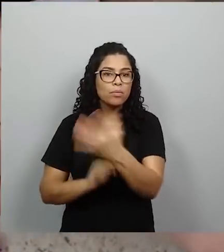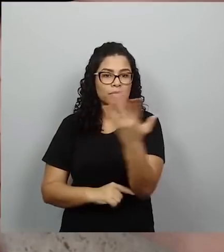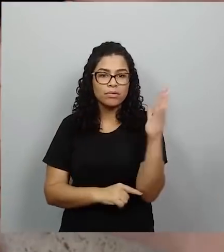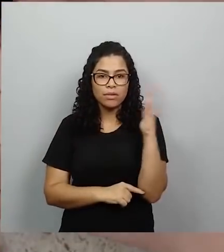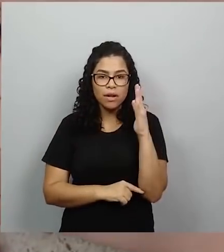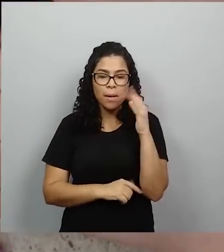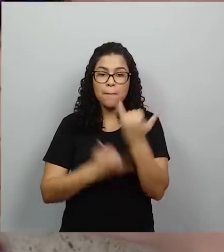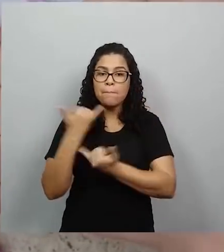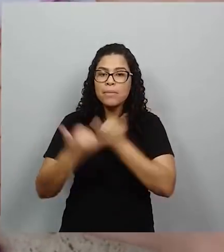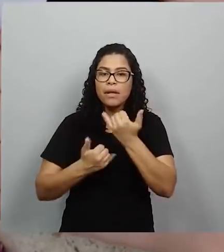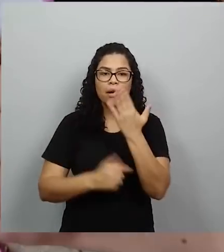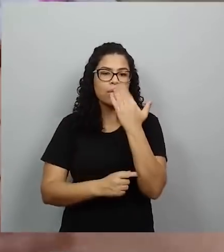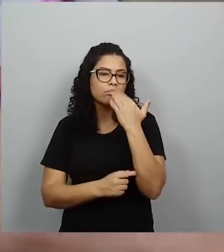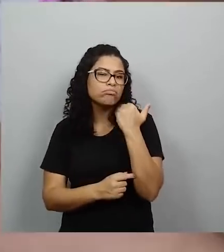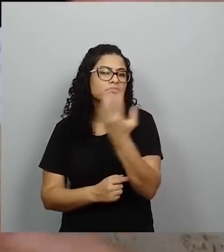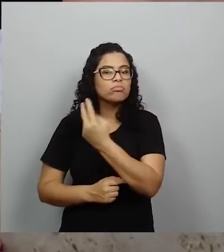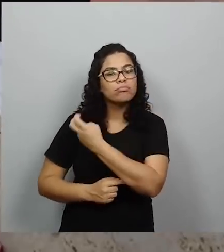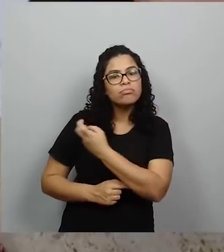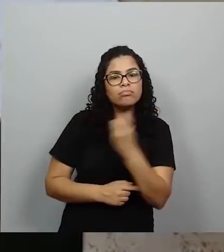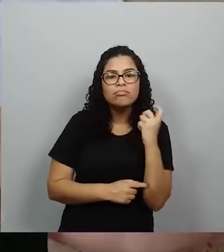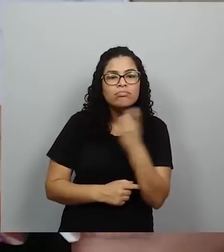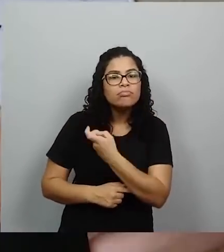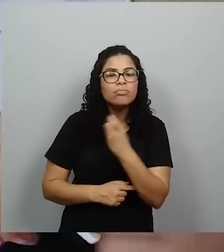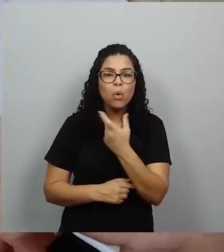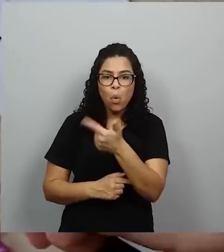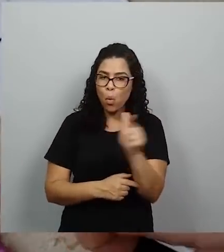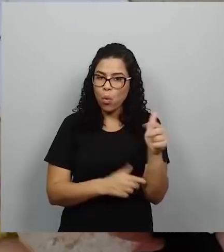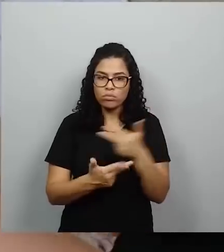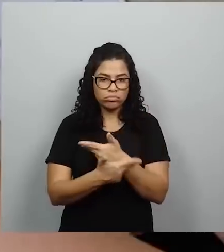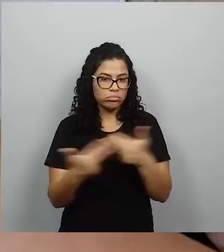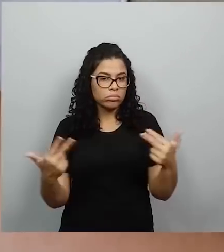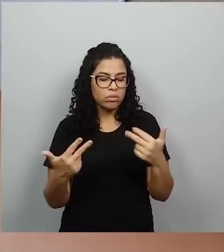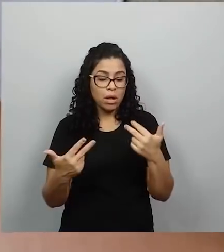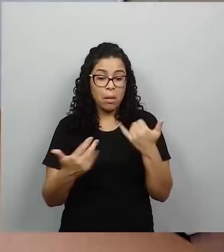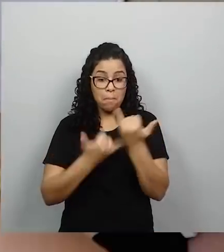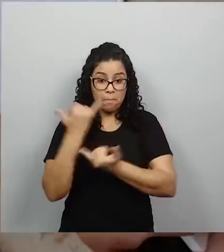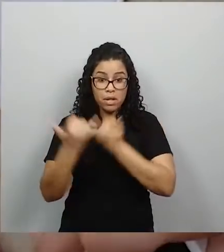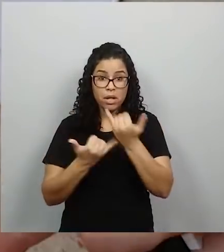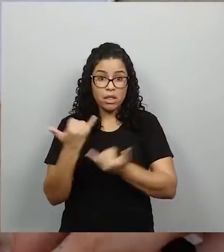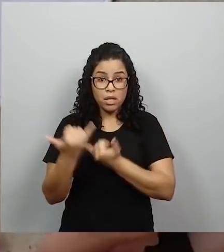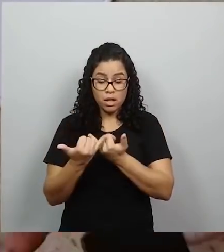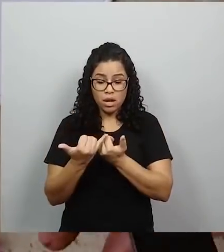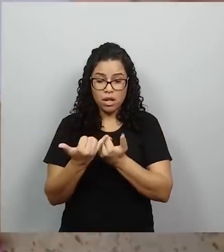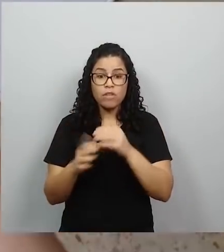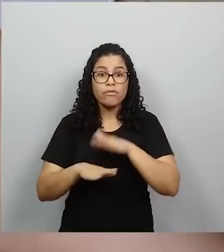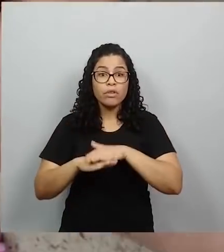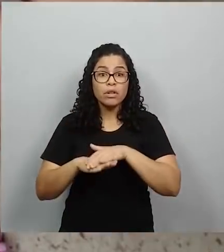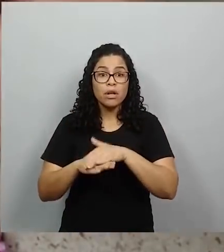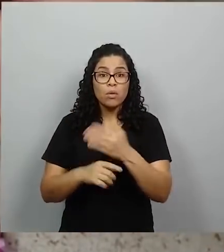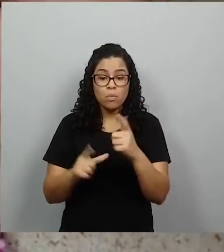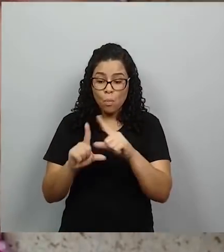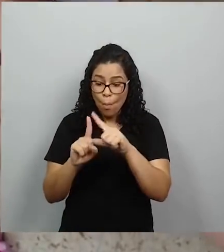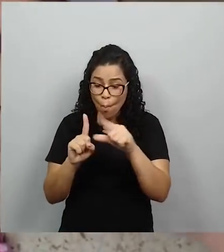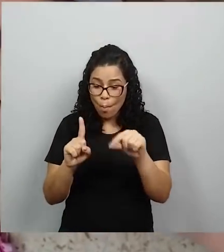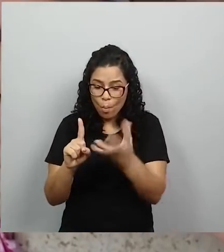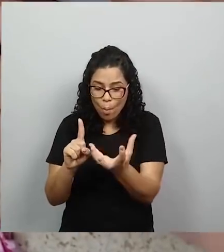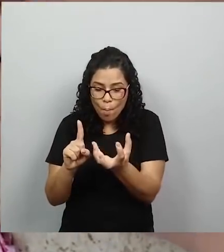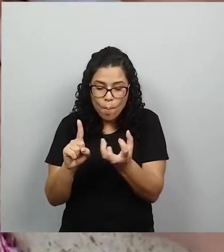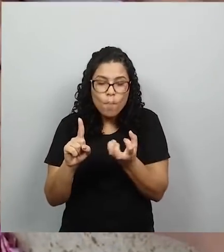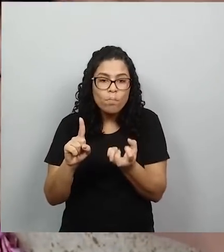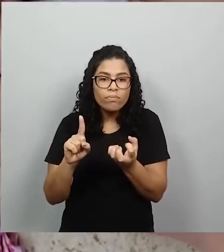para brincar de comidinha, fazer perfume, entre outras coisas. A brincadeira de cercar plantas também começa com a coleta de